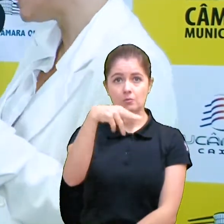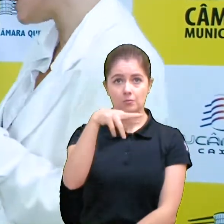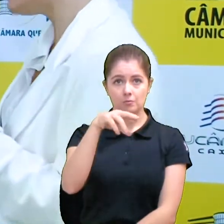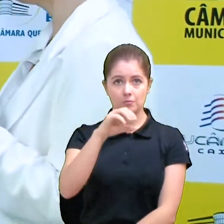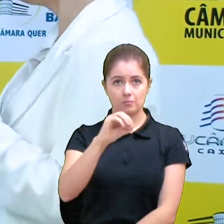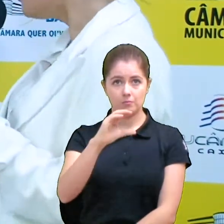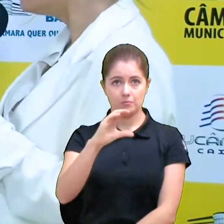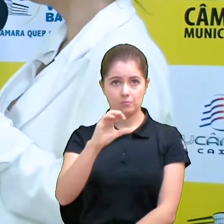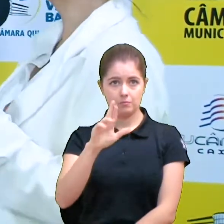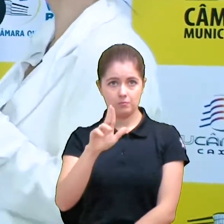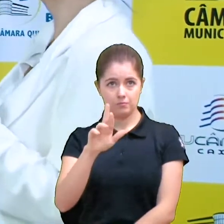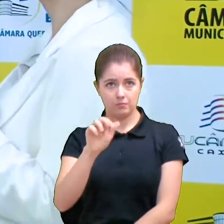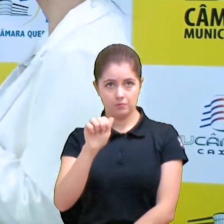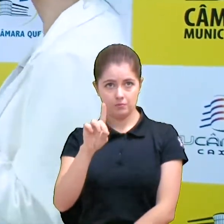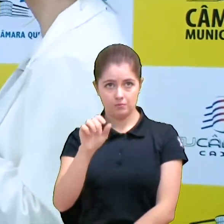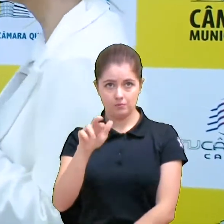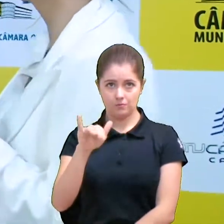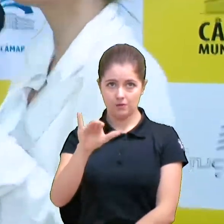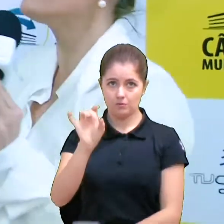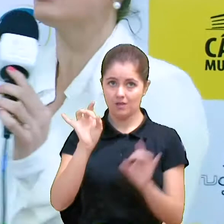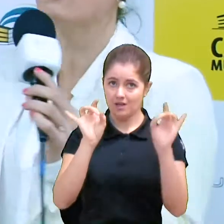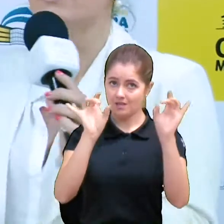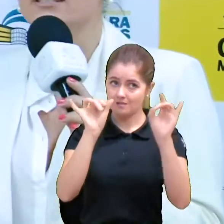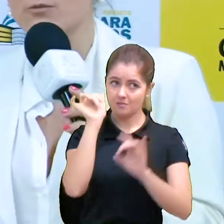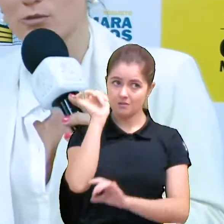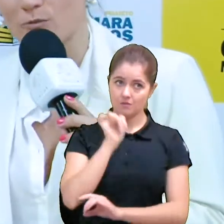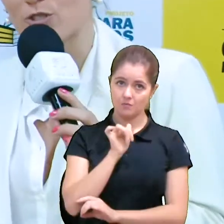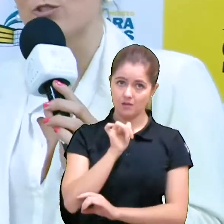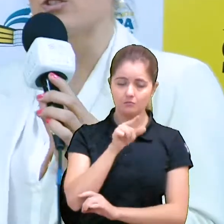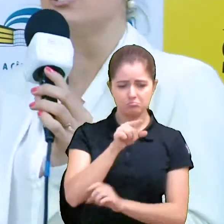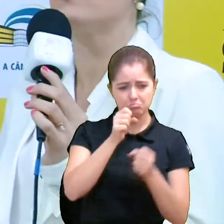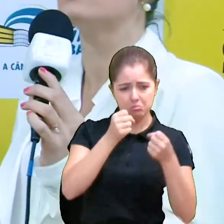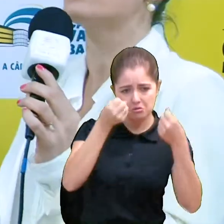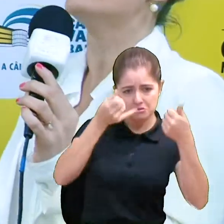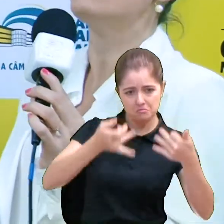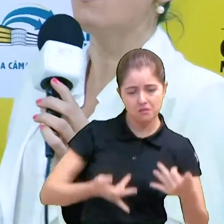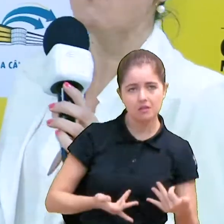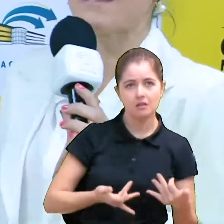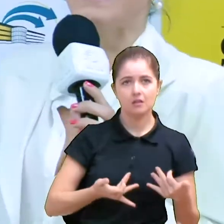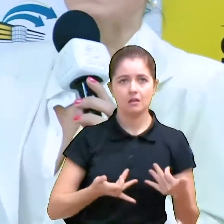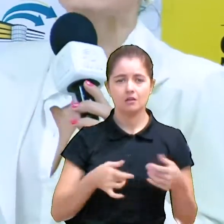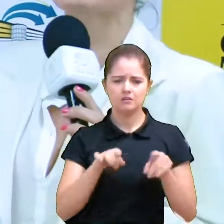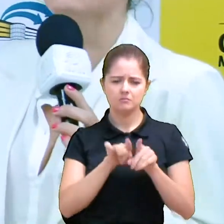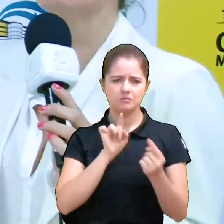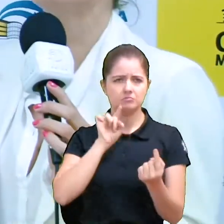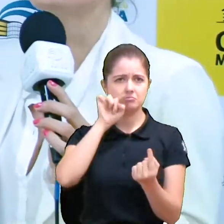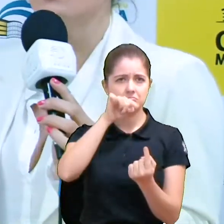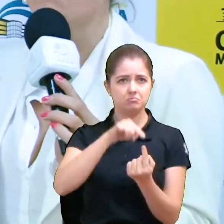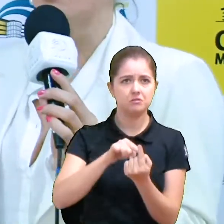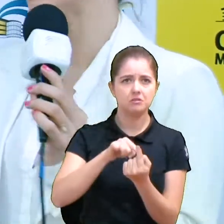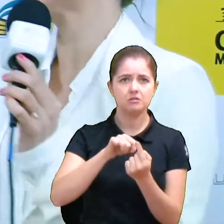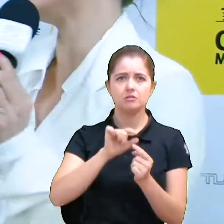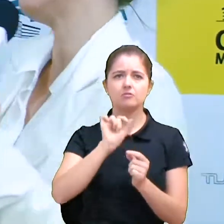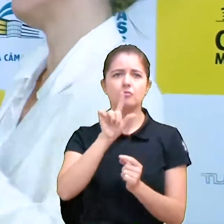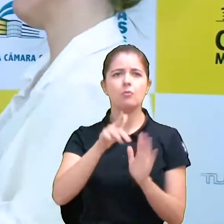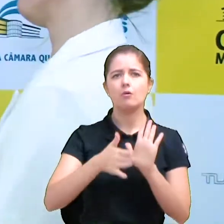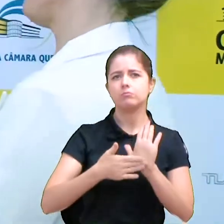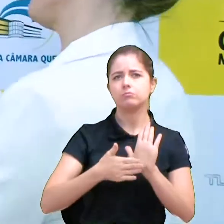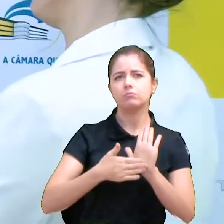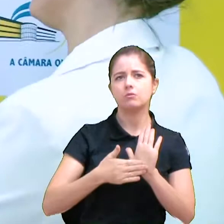para a Mulher. Fala um pouquinho mais sobre esse assunto, falar quais são os objetivos, qual é essa